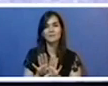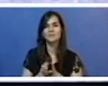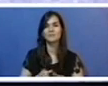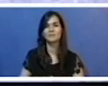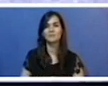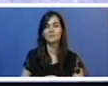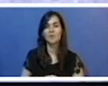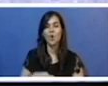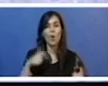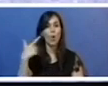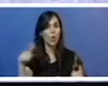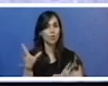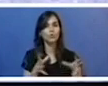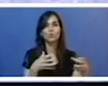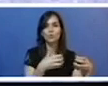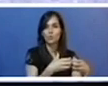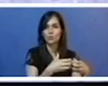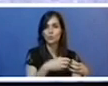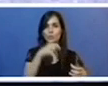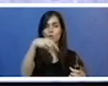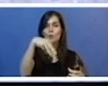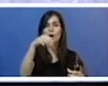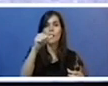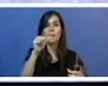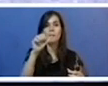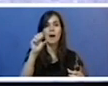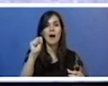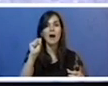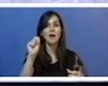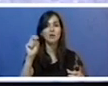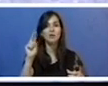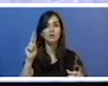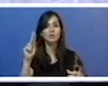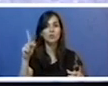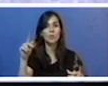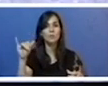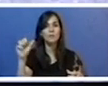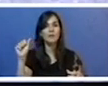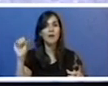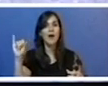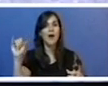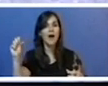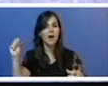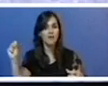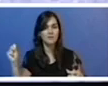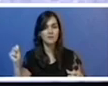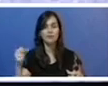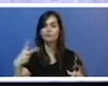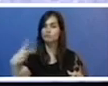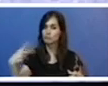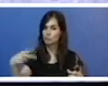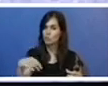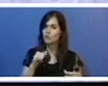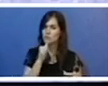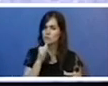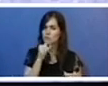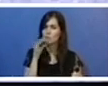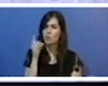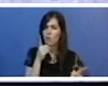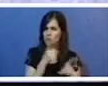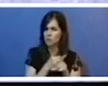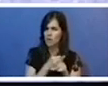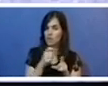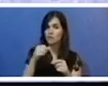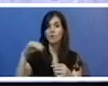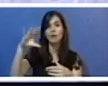Bom, agora o segundo grupo, os marsupiais. Nós temos aqui 4 exemplos, 2 exemplos que podem ser encontrados na América e